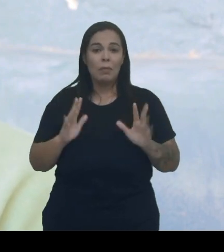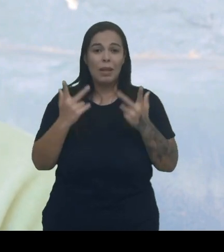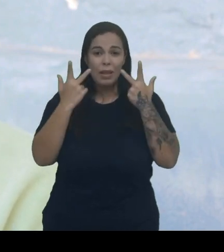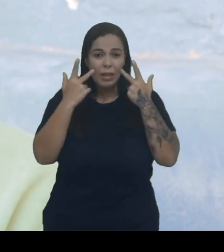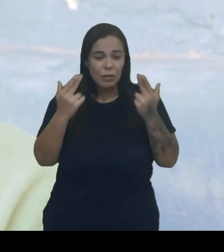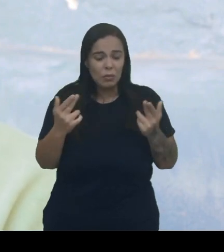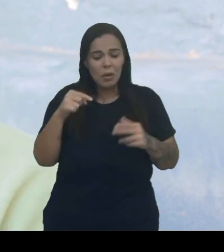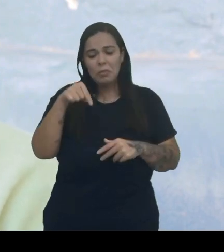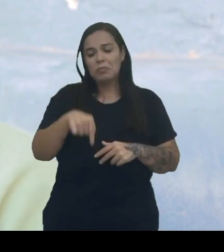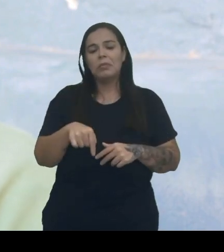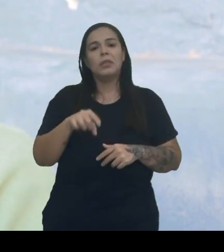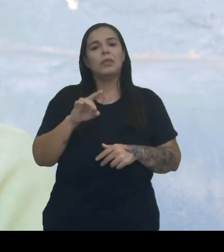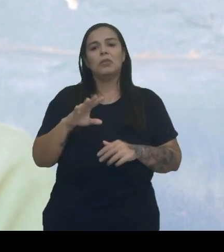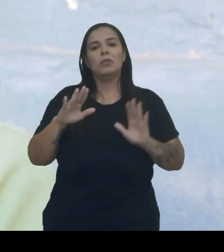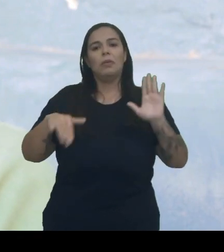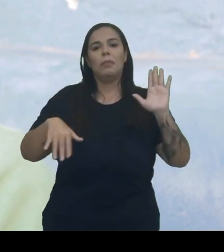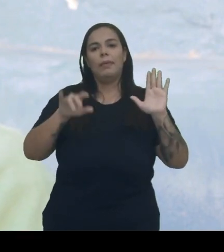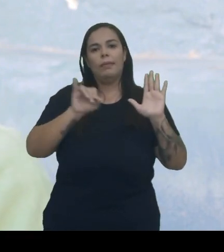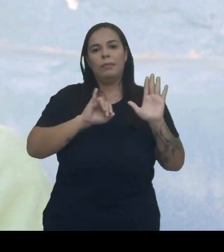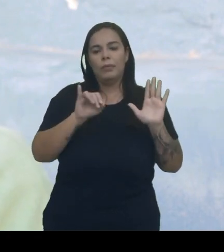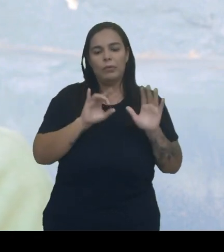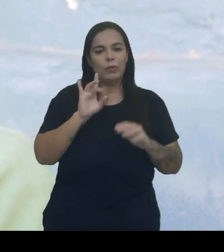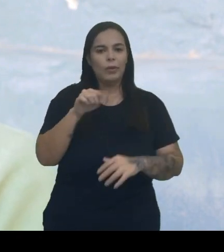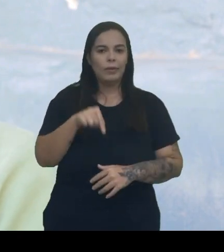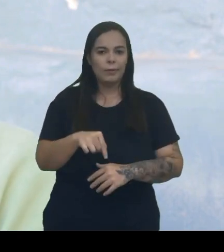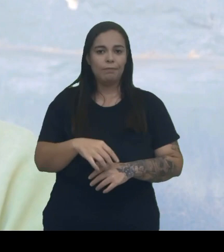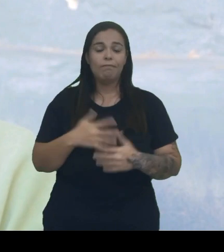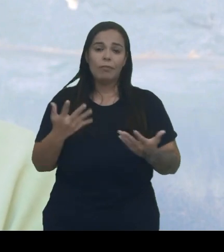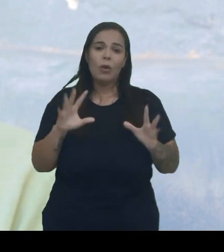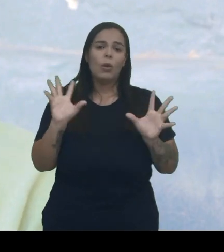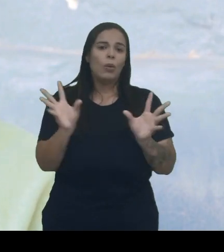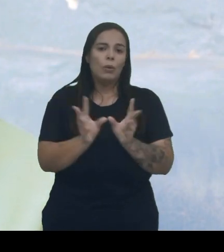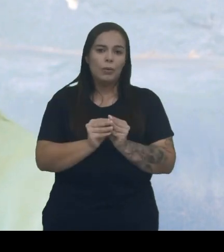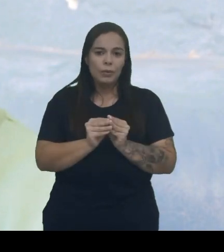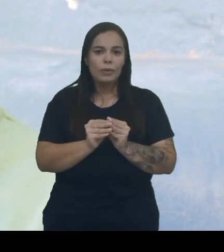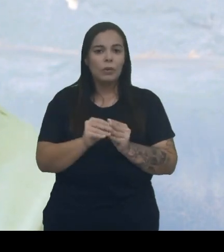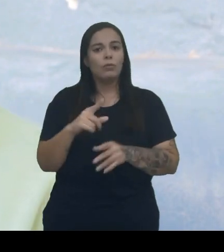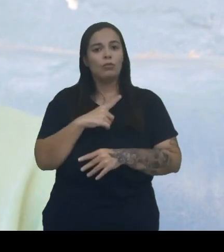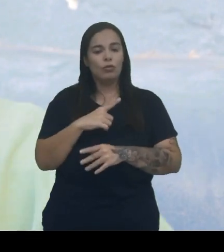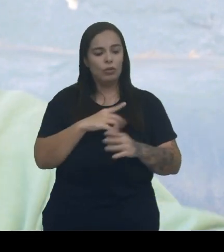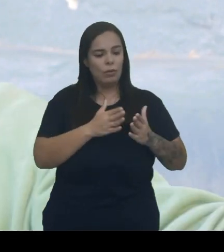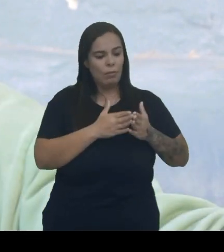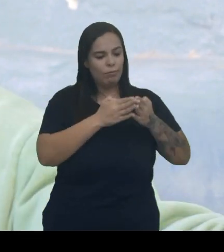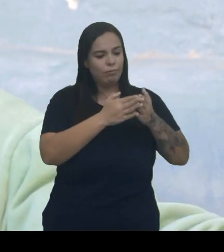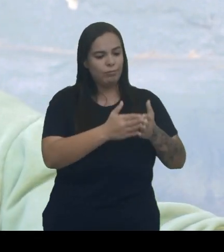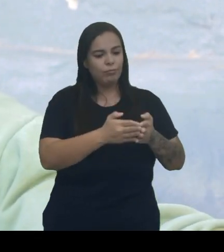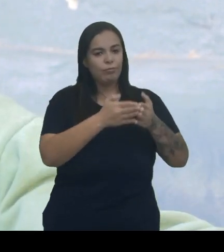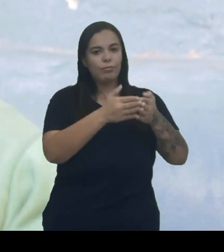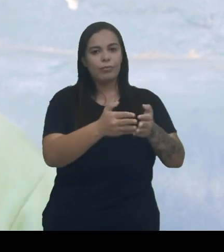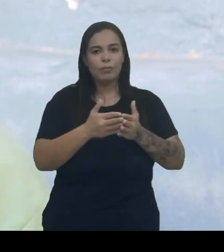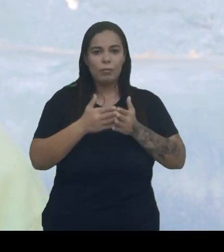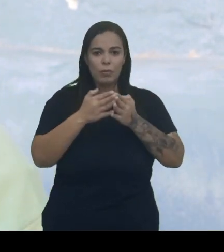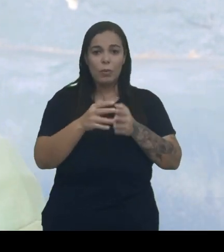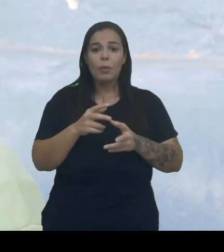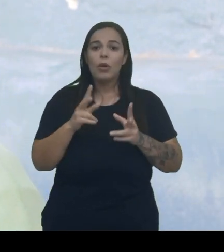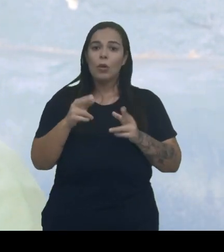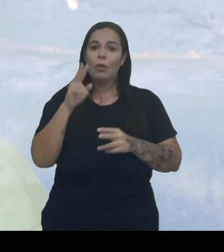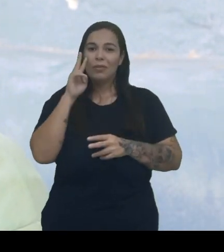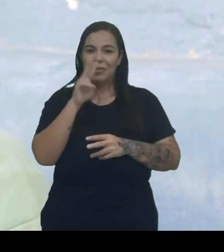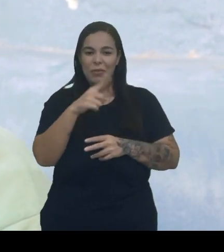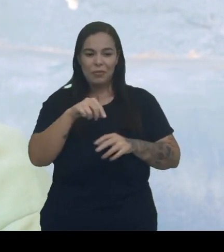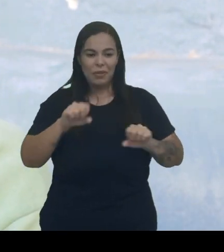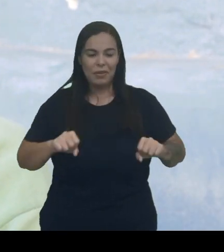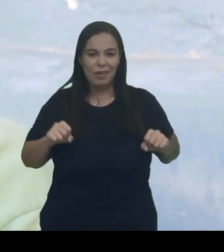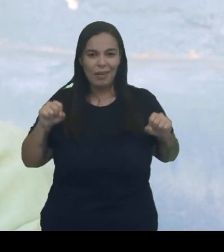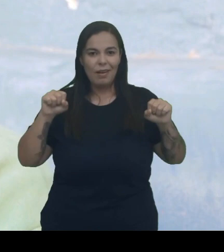aqui. Tá entendendo? Então, conclusão. Tinha as embarcações, como você está vendo, essa canoa aí, é uma canoa